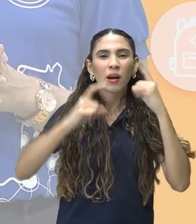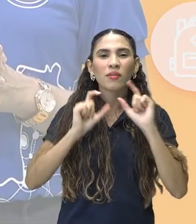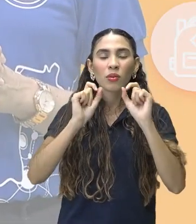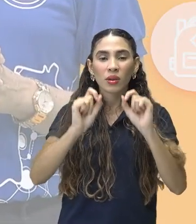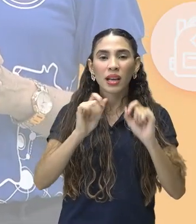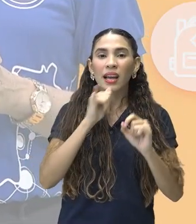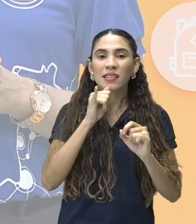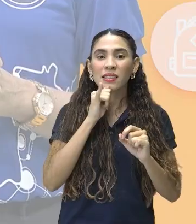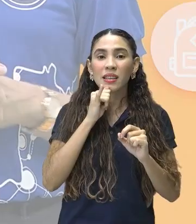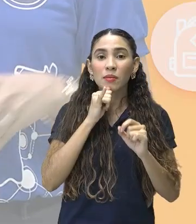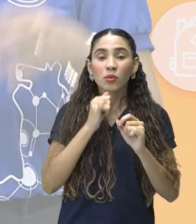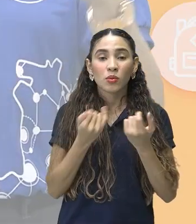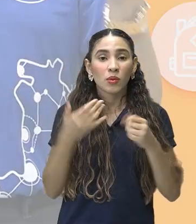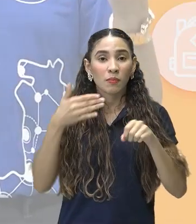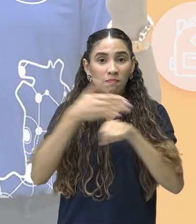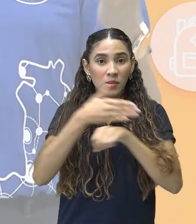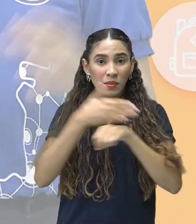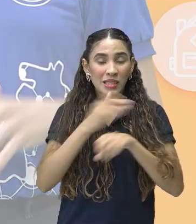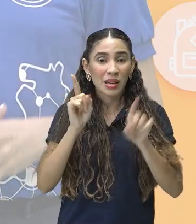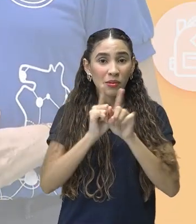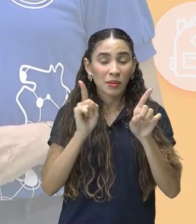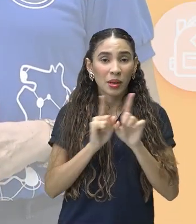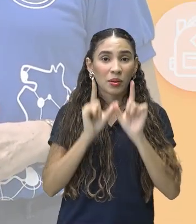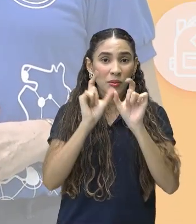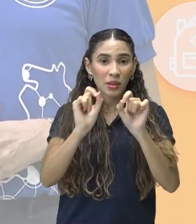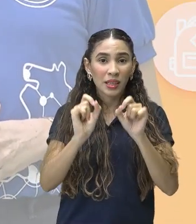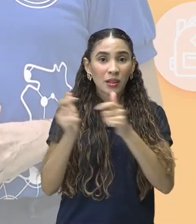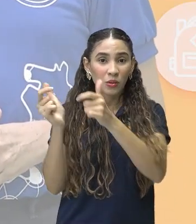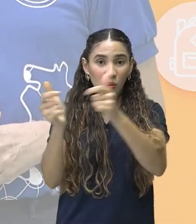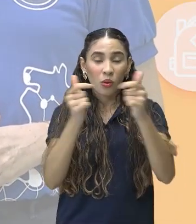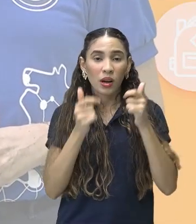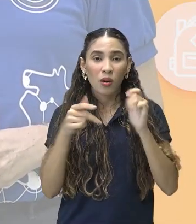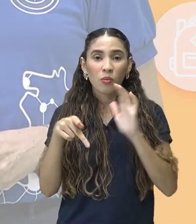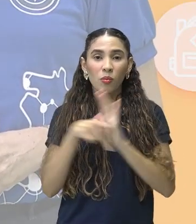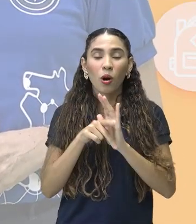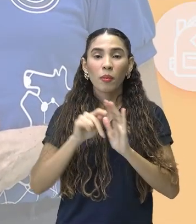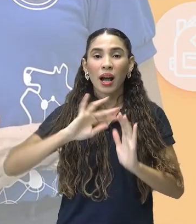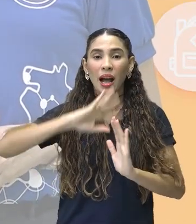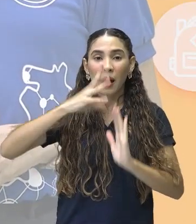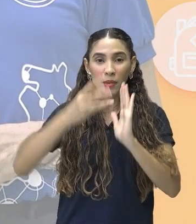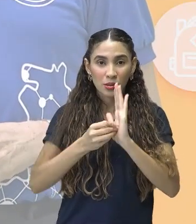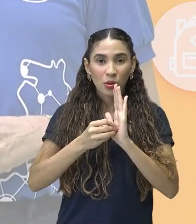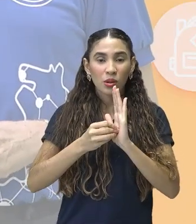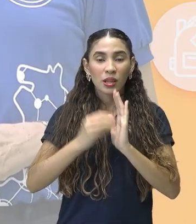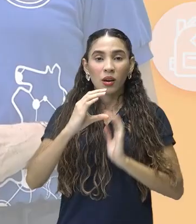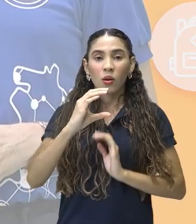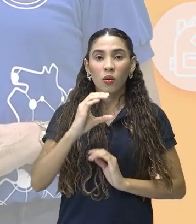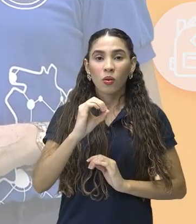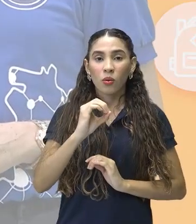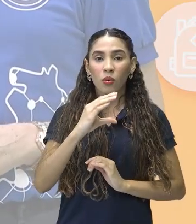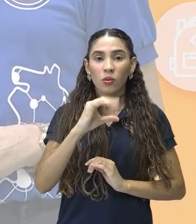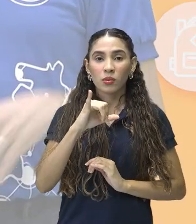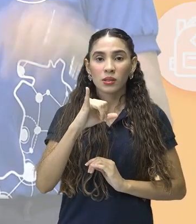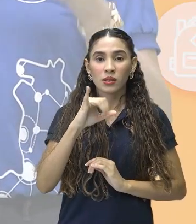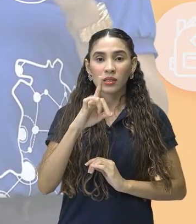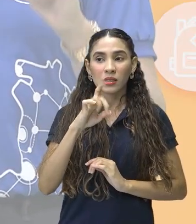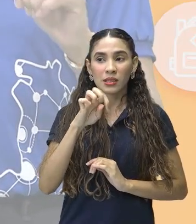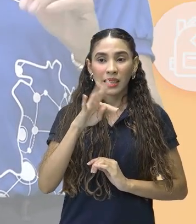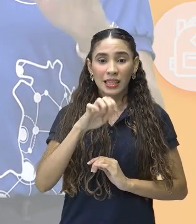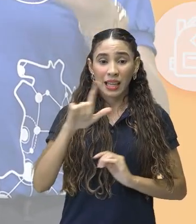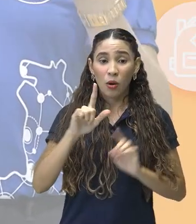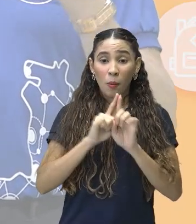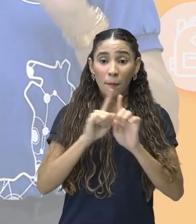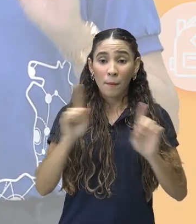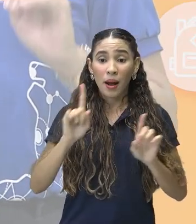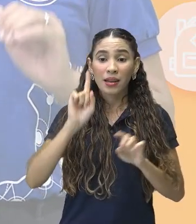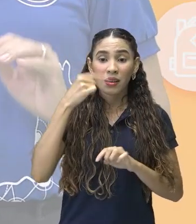essa integração e, até então, a habitação da Amazônia Ocidental. Mais